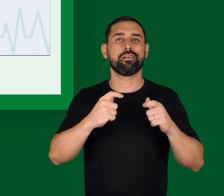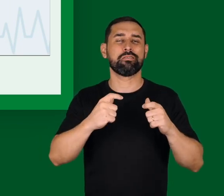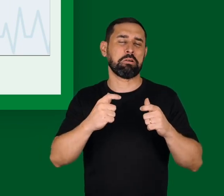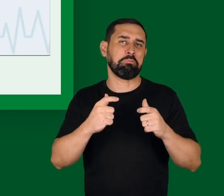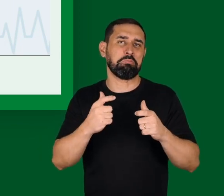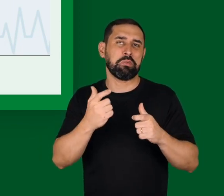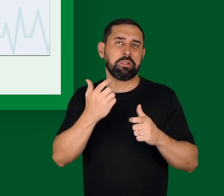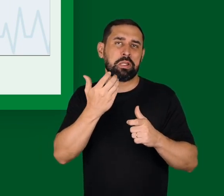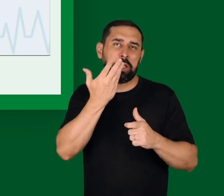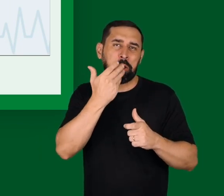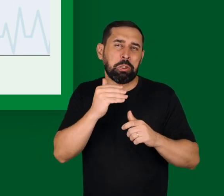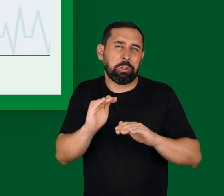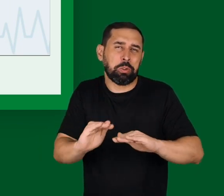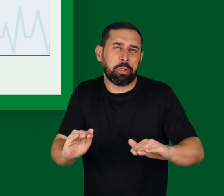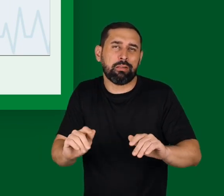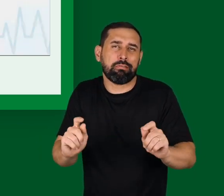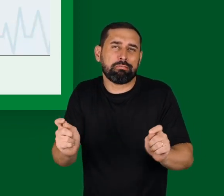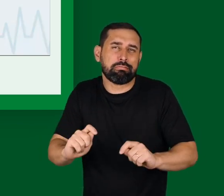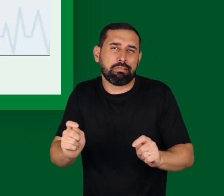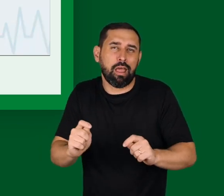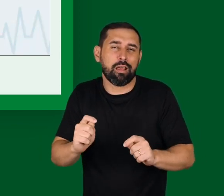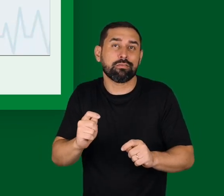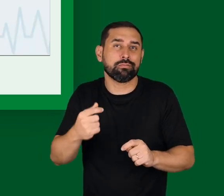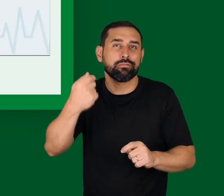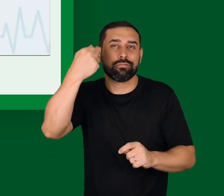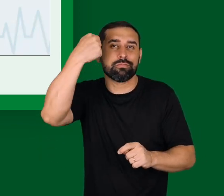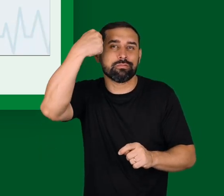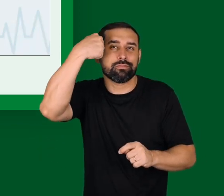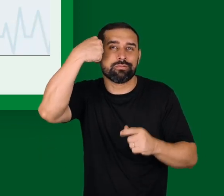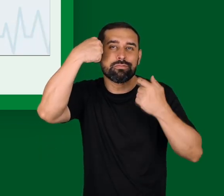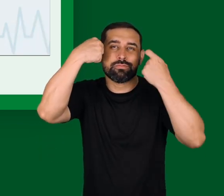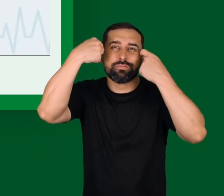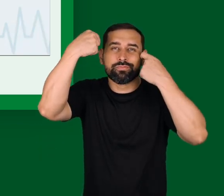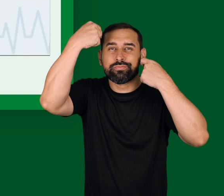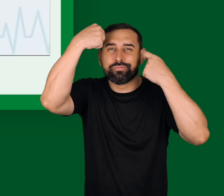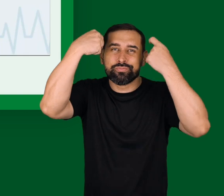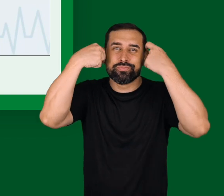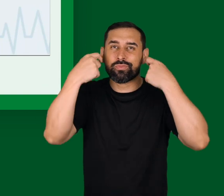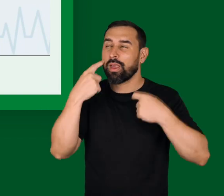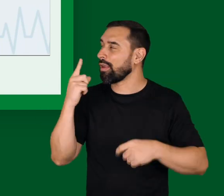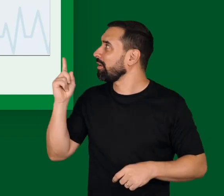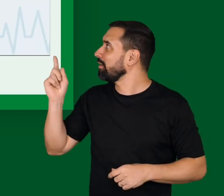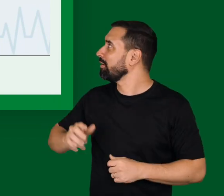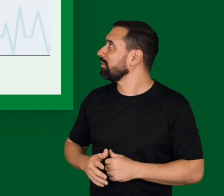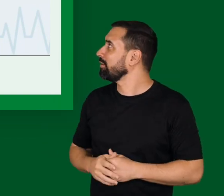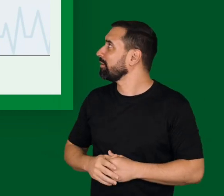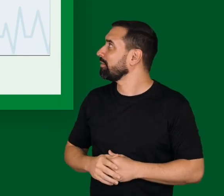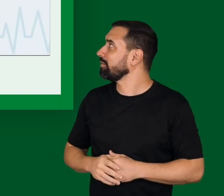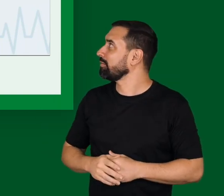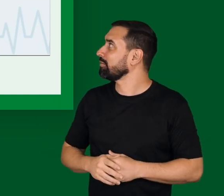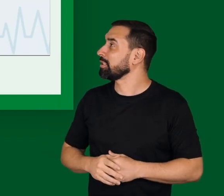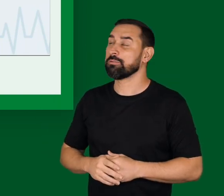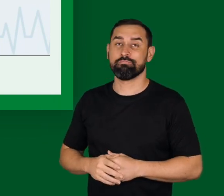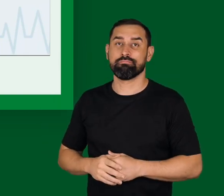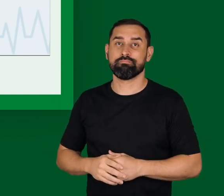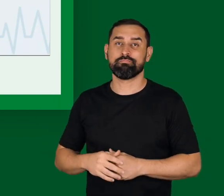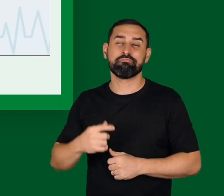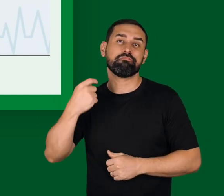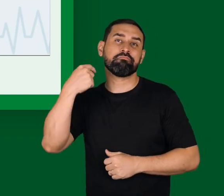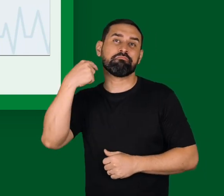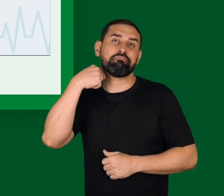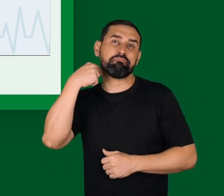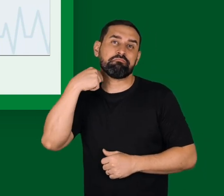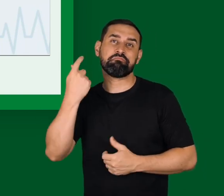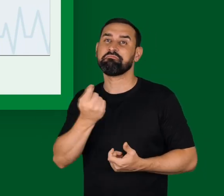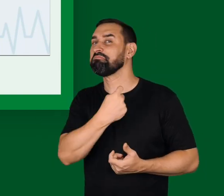buscar acesso vascular. Lembrar que criança a gente pode usar as veias temporais, veias faciais são muito usadas em crianças,